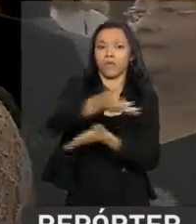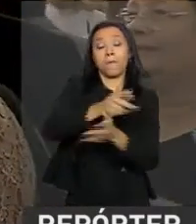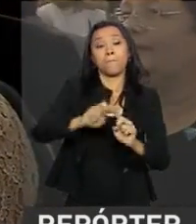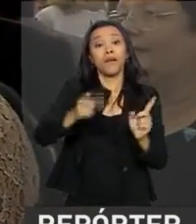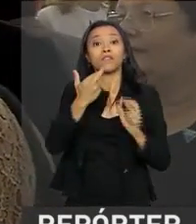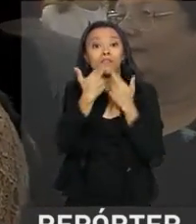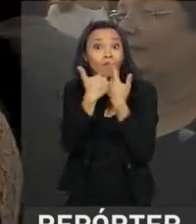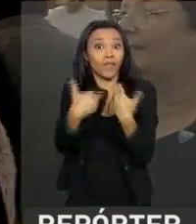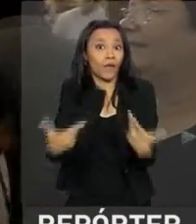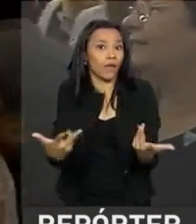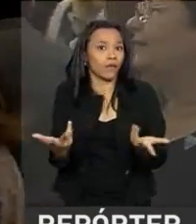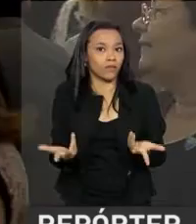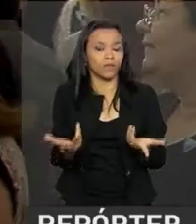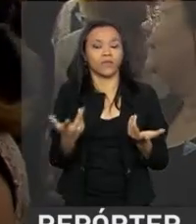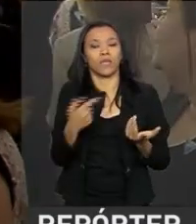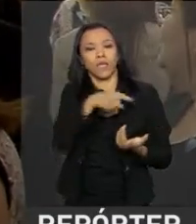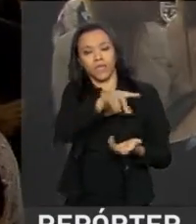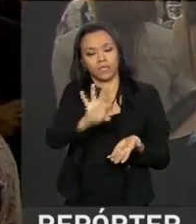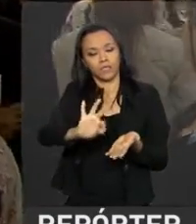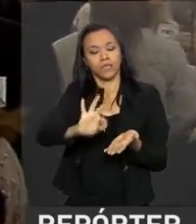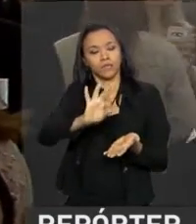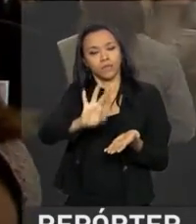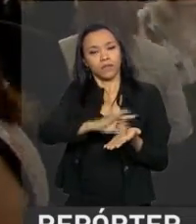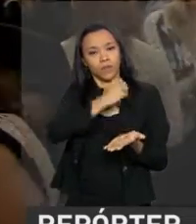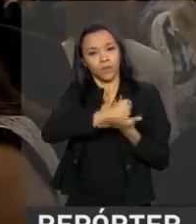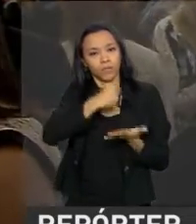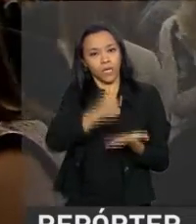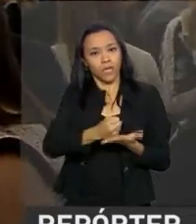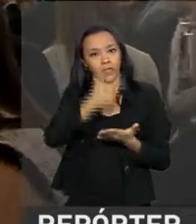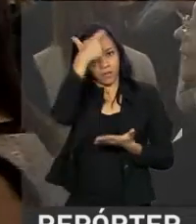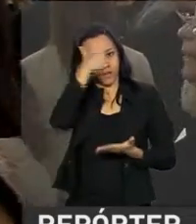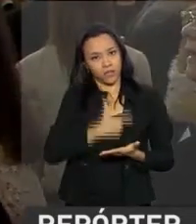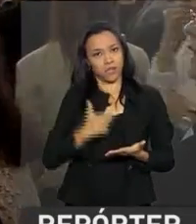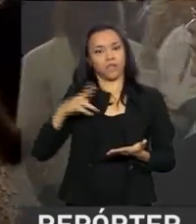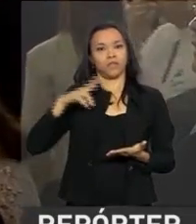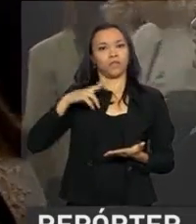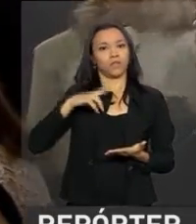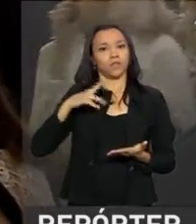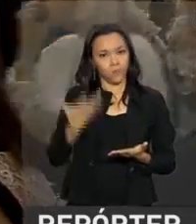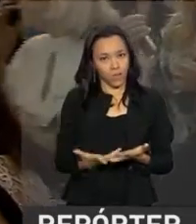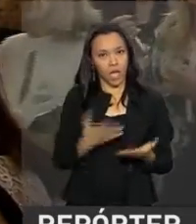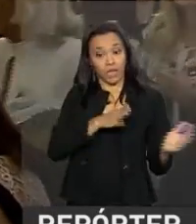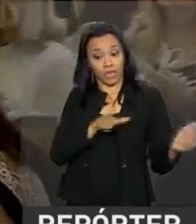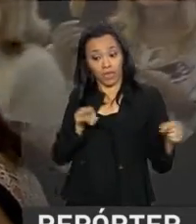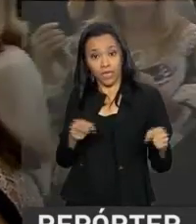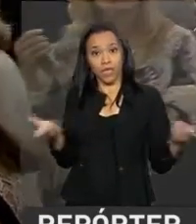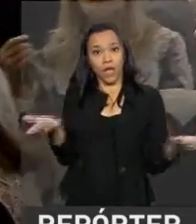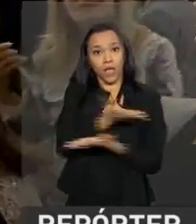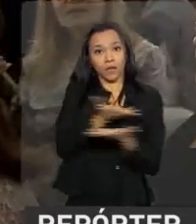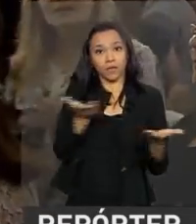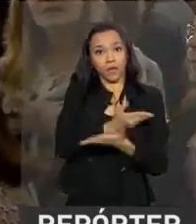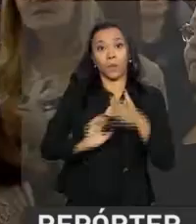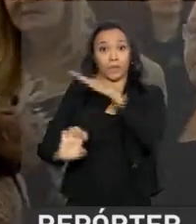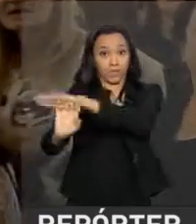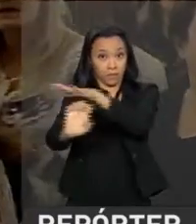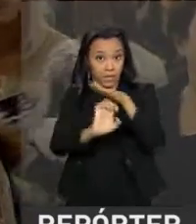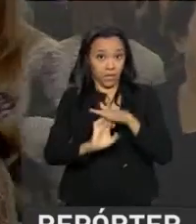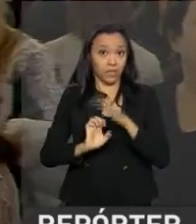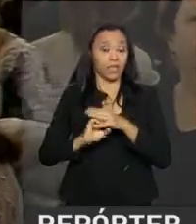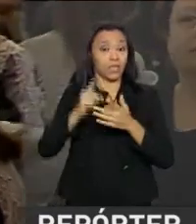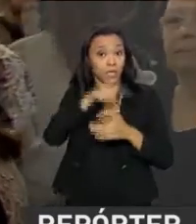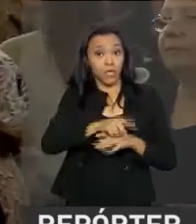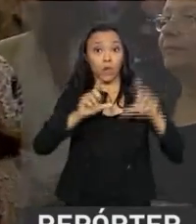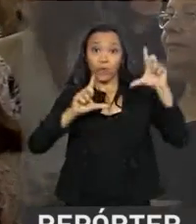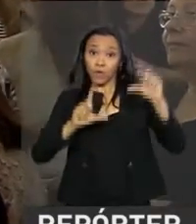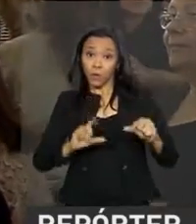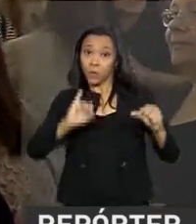se inscreve como microempresário individual ou como empresário individual nessa relação, que faz o quê? Que a carga tributária